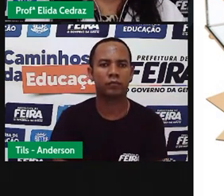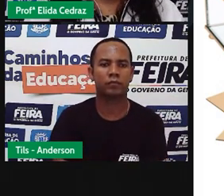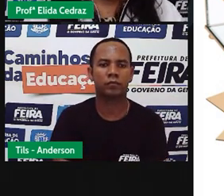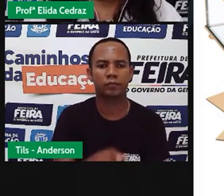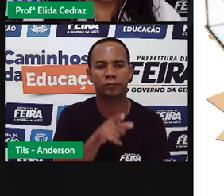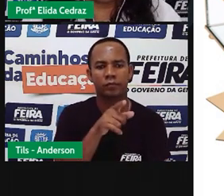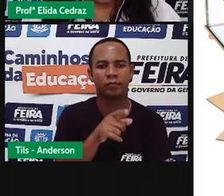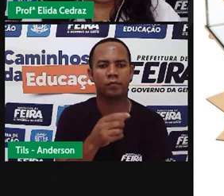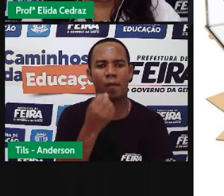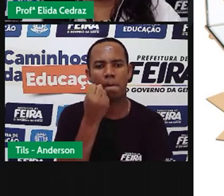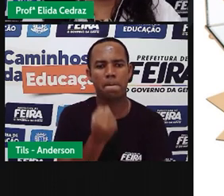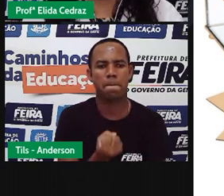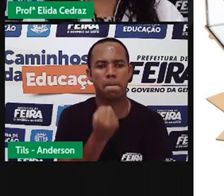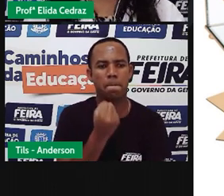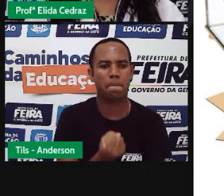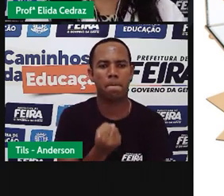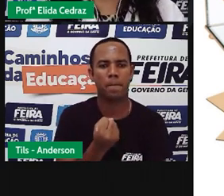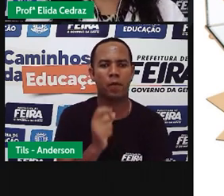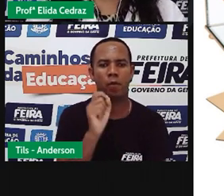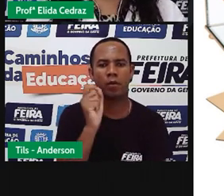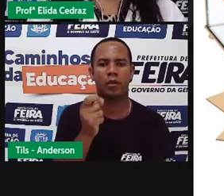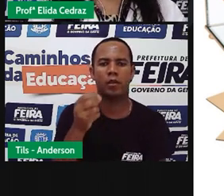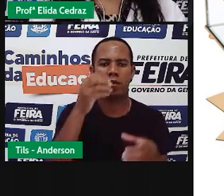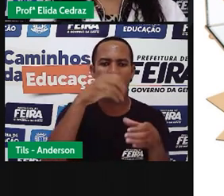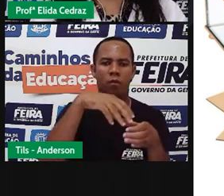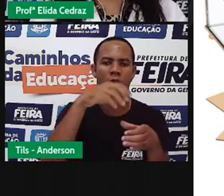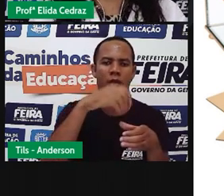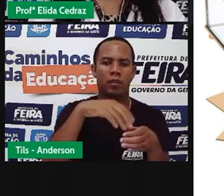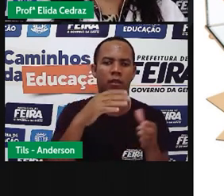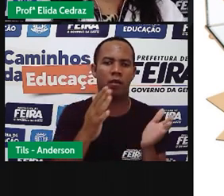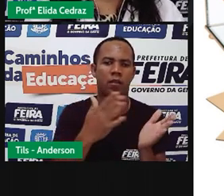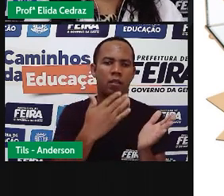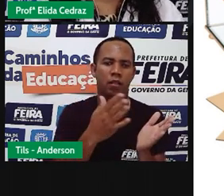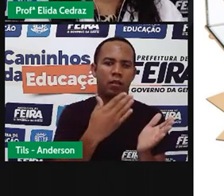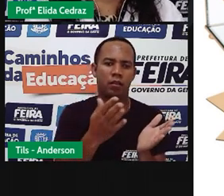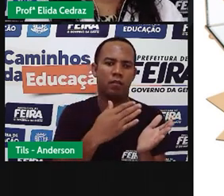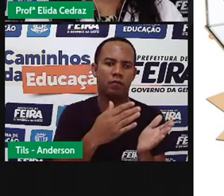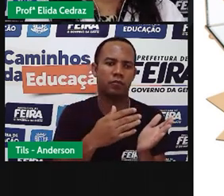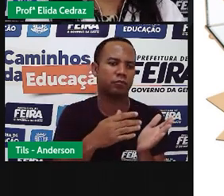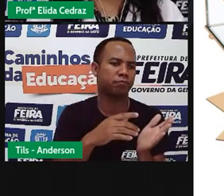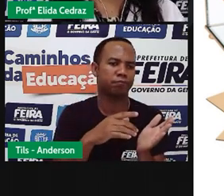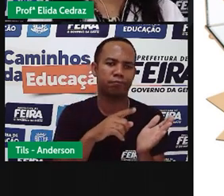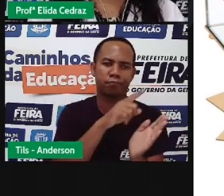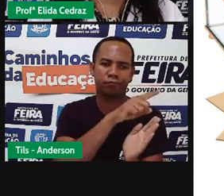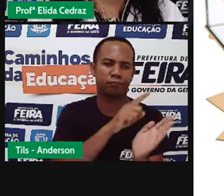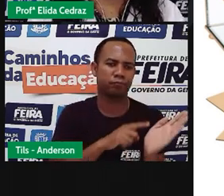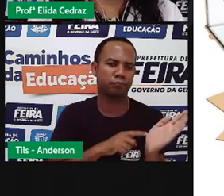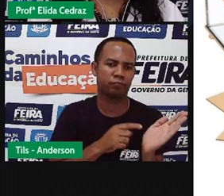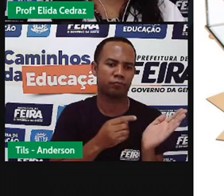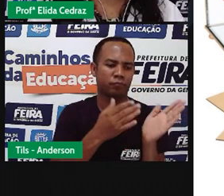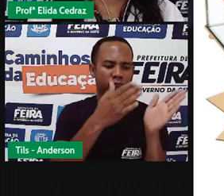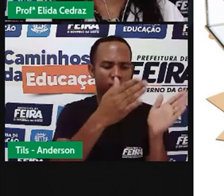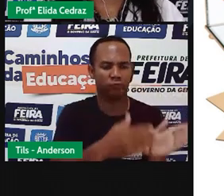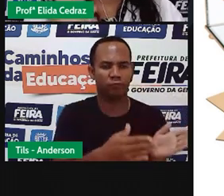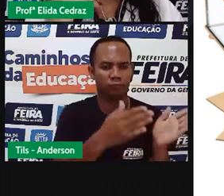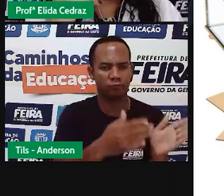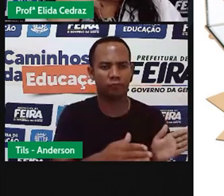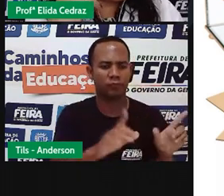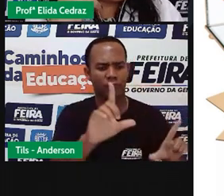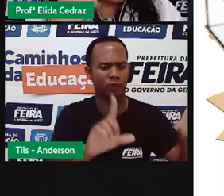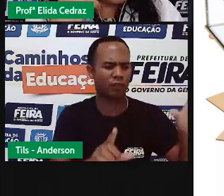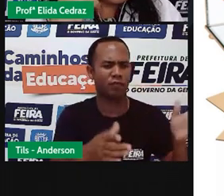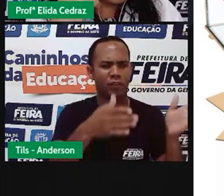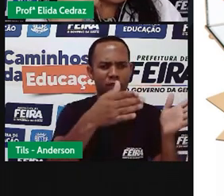resistente, opaca, serve para guardar livros, revistas, eletrodomésticos. E se